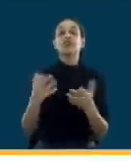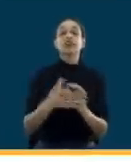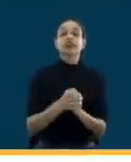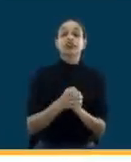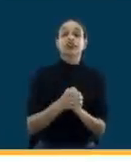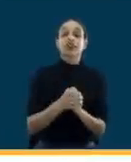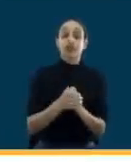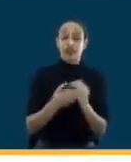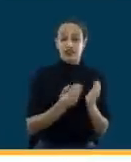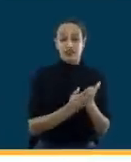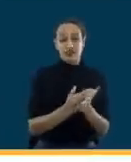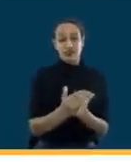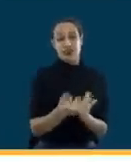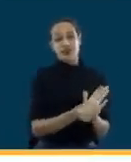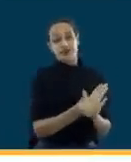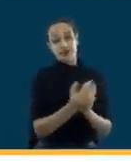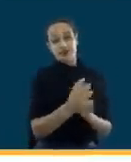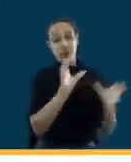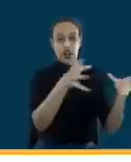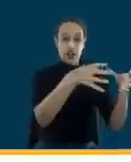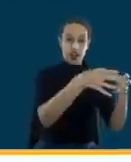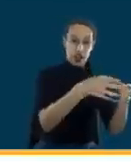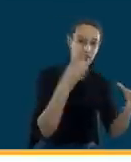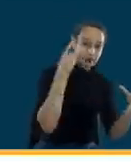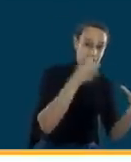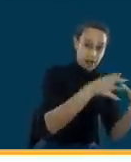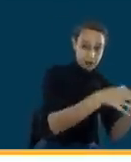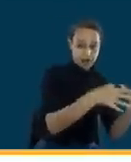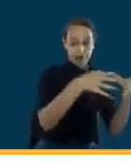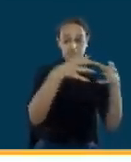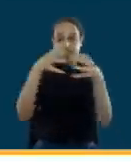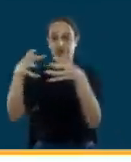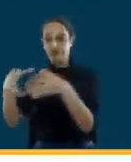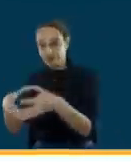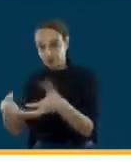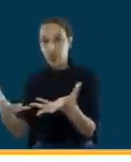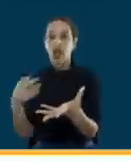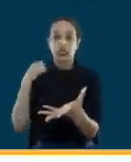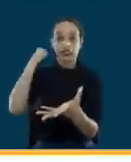depois passa pelo Senado e tem a sua sanção. Nos dá